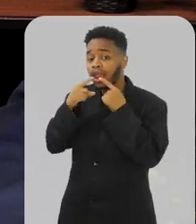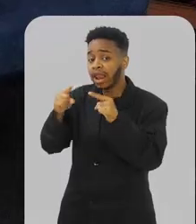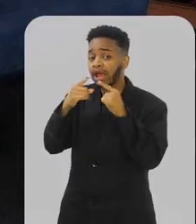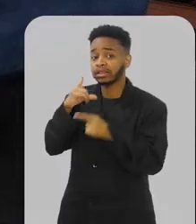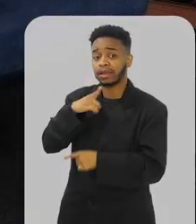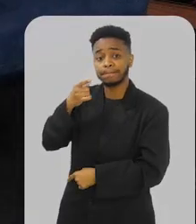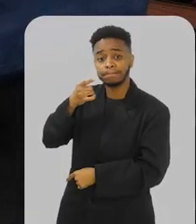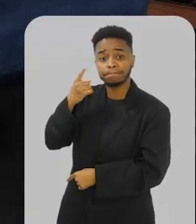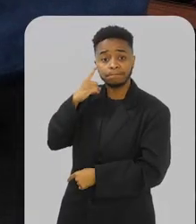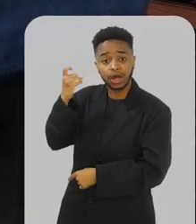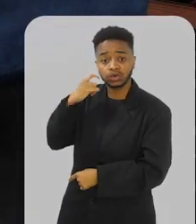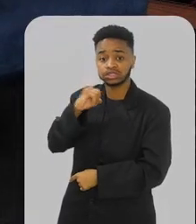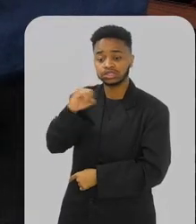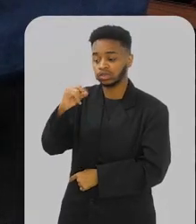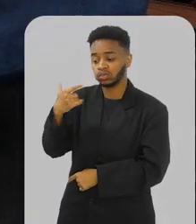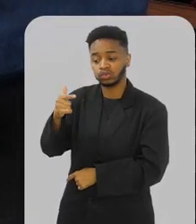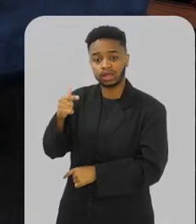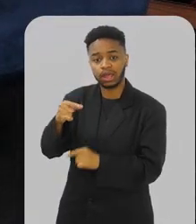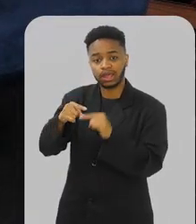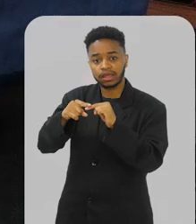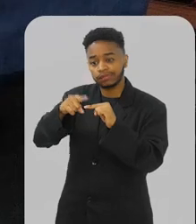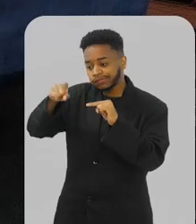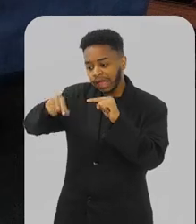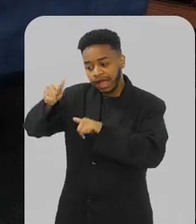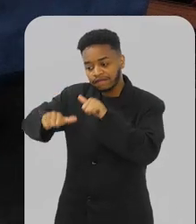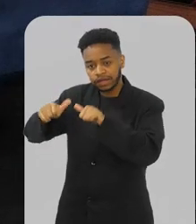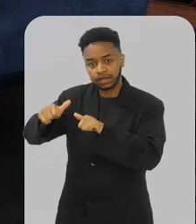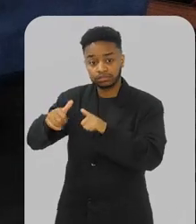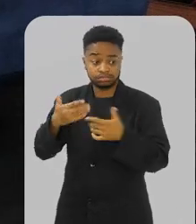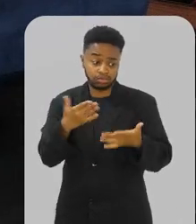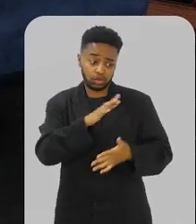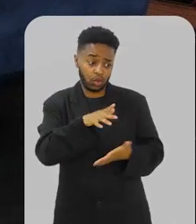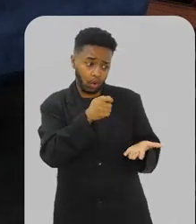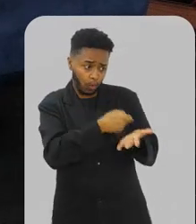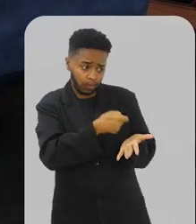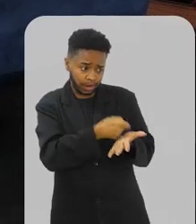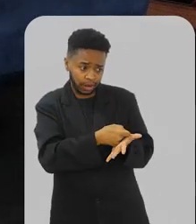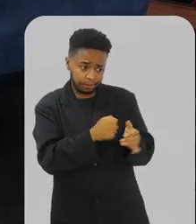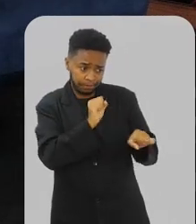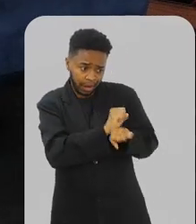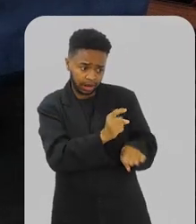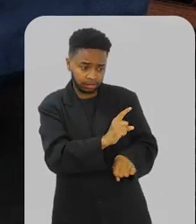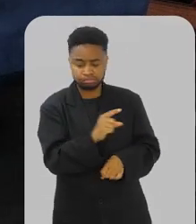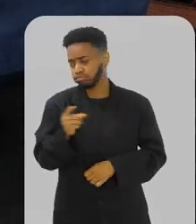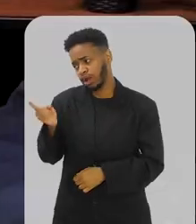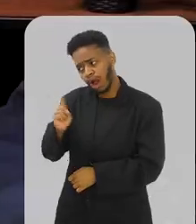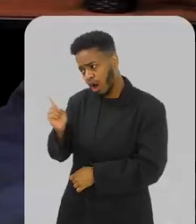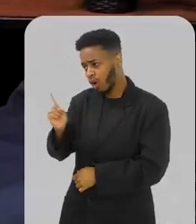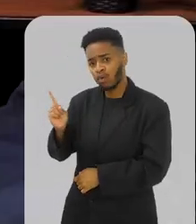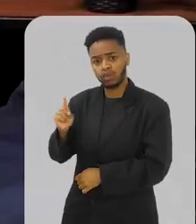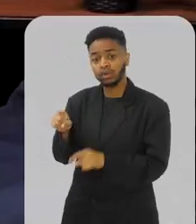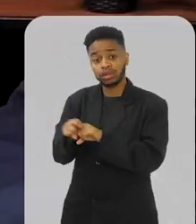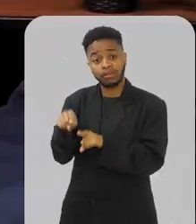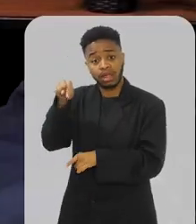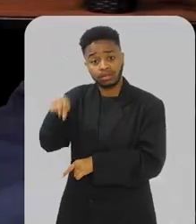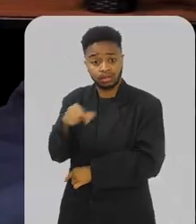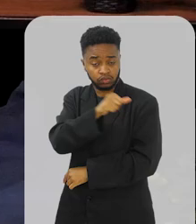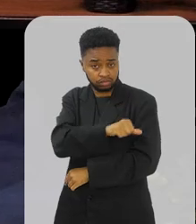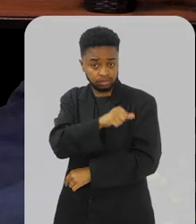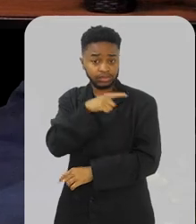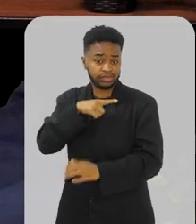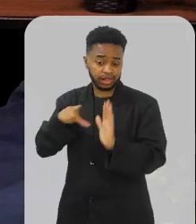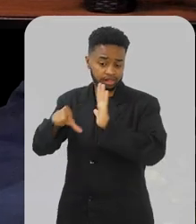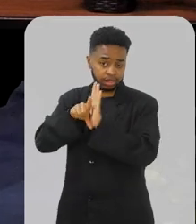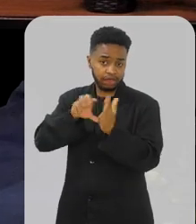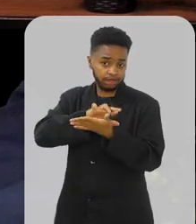Então, nesse caso, o centro não é obrigado a parar. Não. Inclusive, no nosso estado, tem